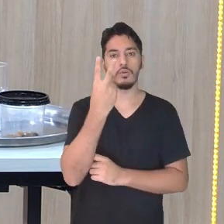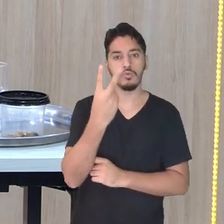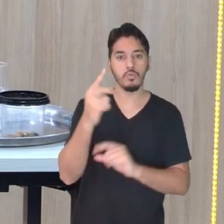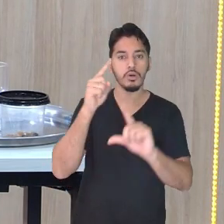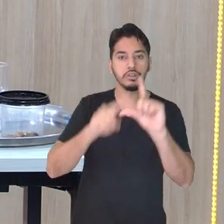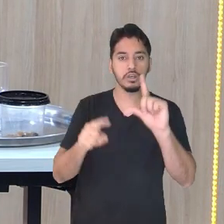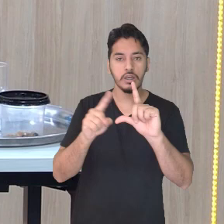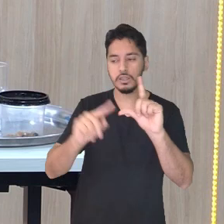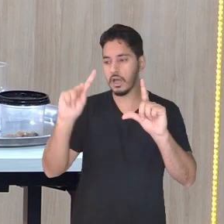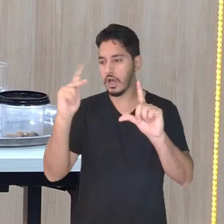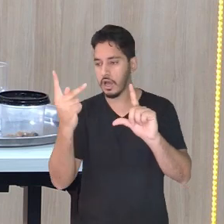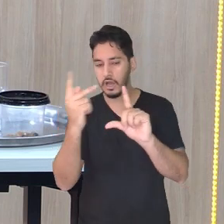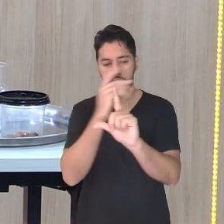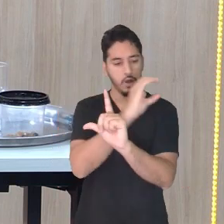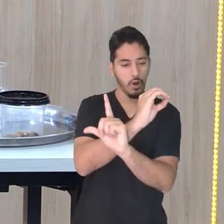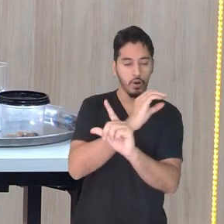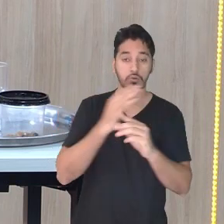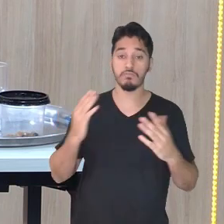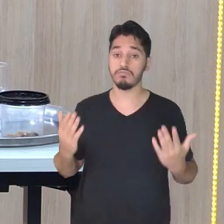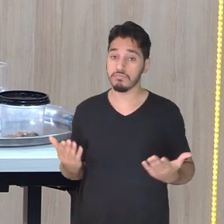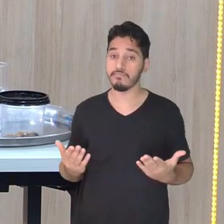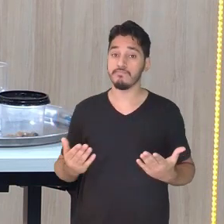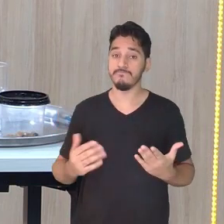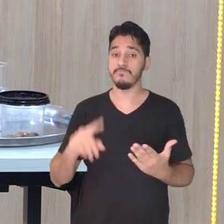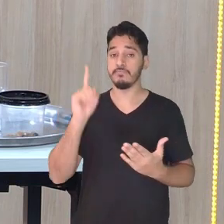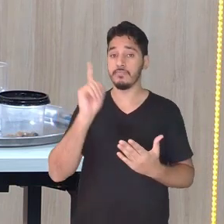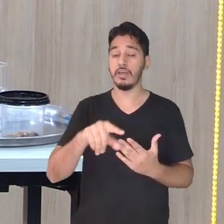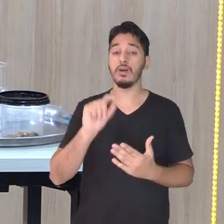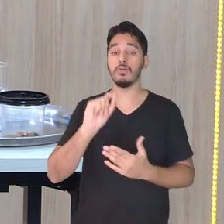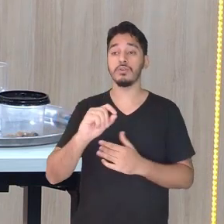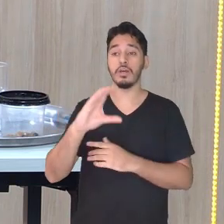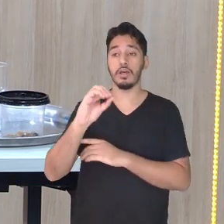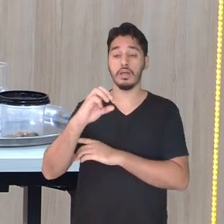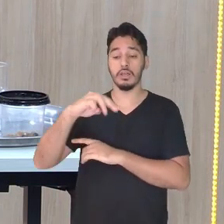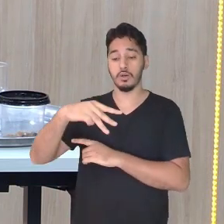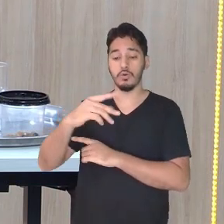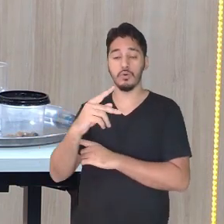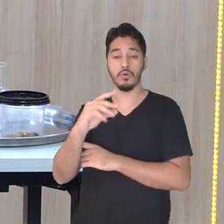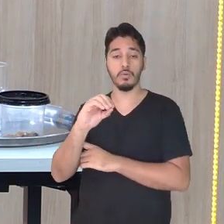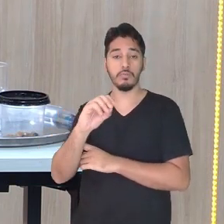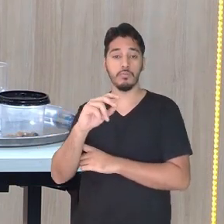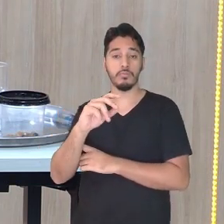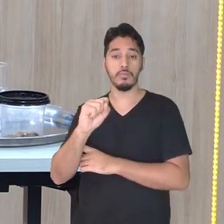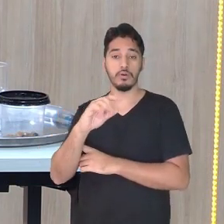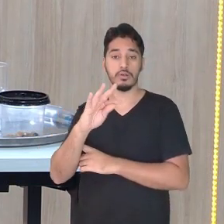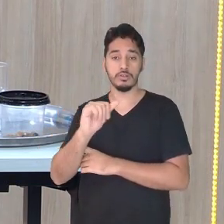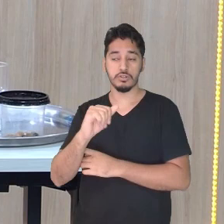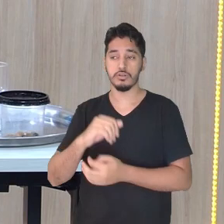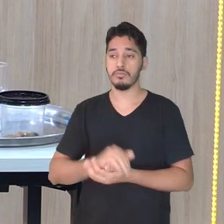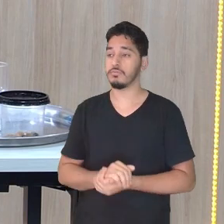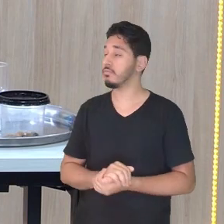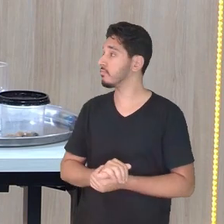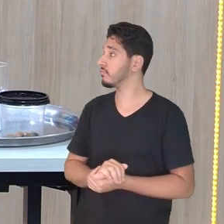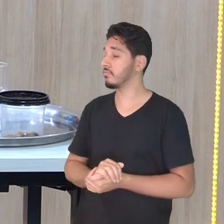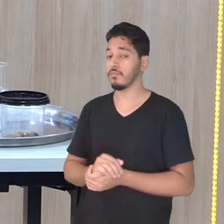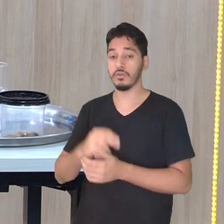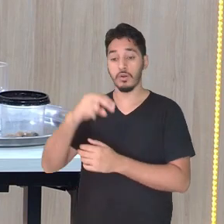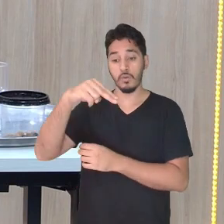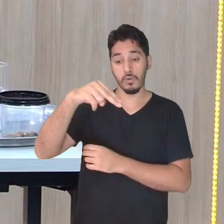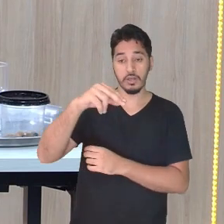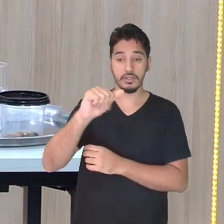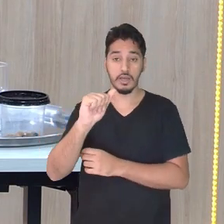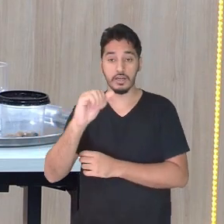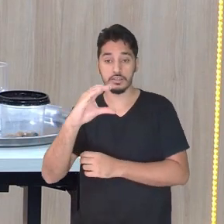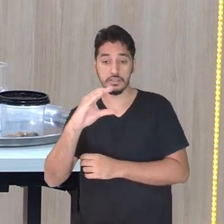Logo, apresenta aí a questão aí de ser uma substância composta. Outra aqui, ó, o NaCl,